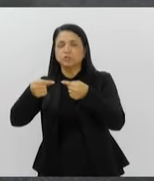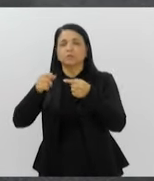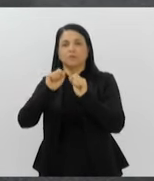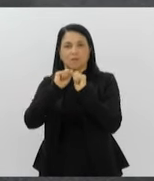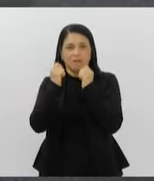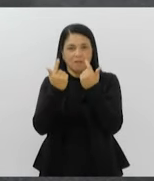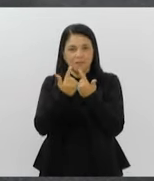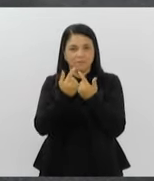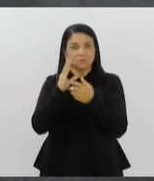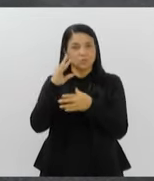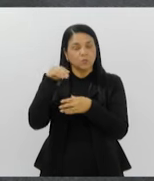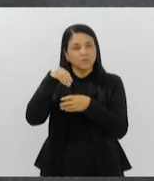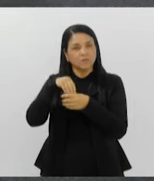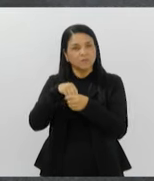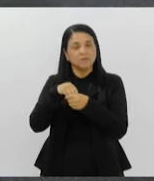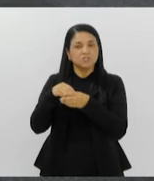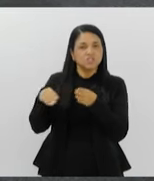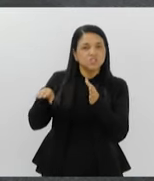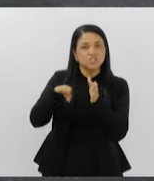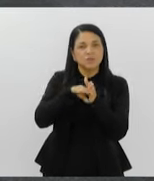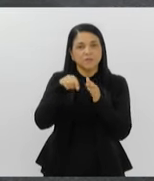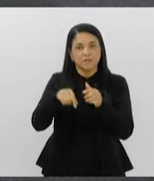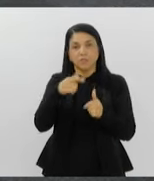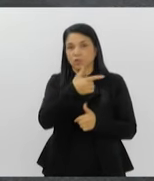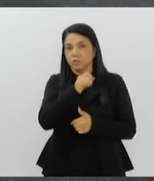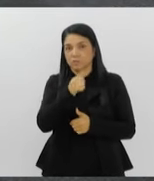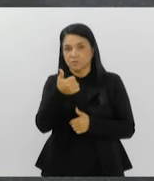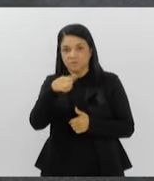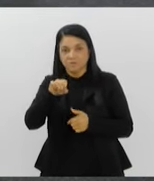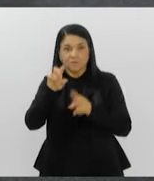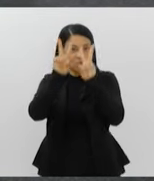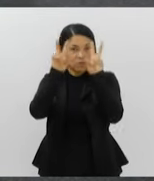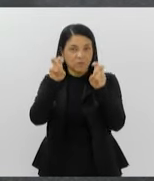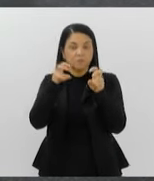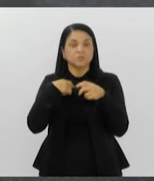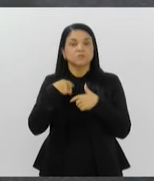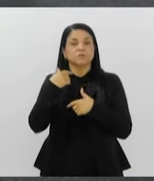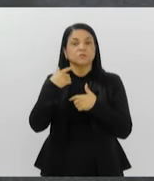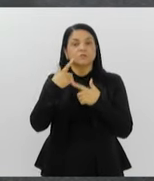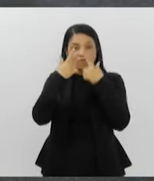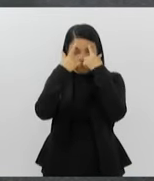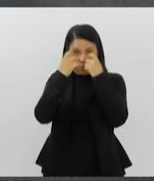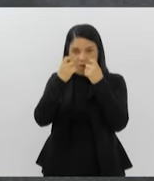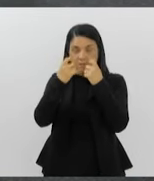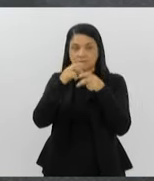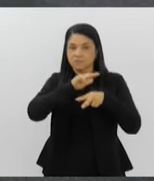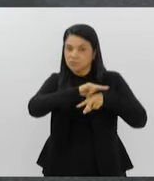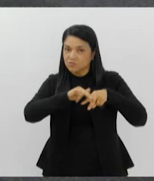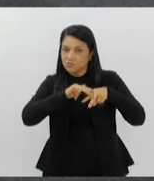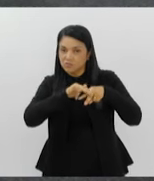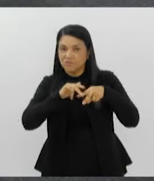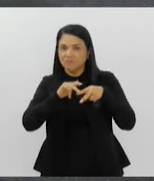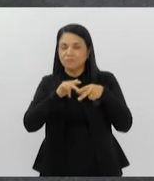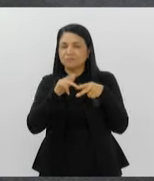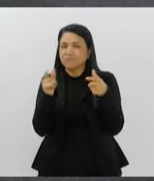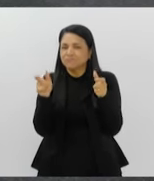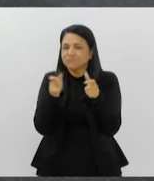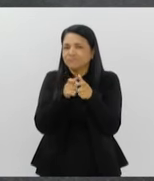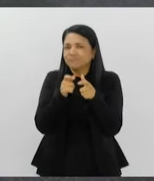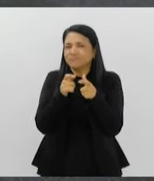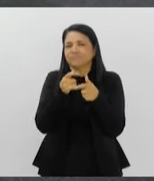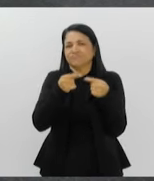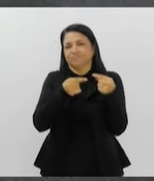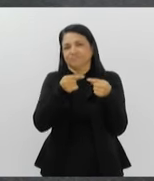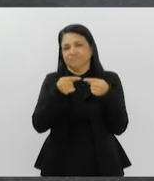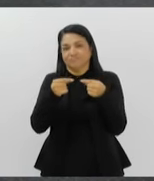Quando entramos aqui em 2019, o tema da violência política de gênero ele ainda era muito reduzido e eu vejo com